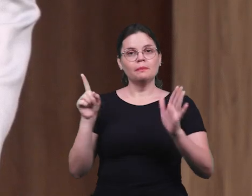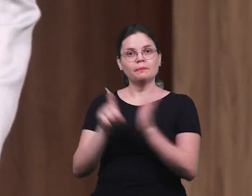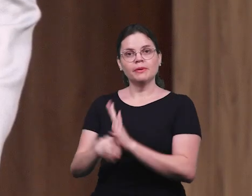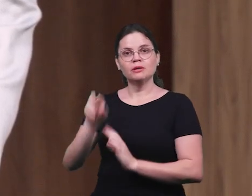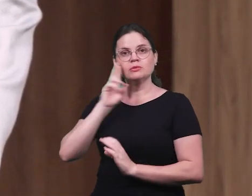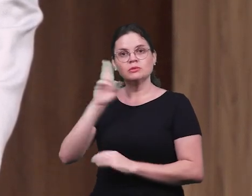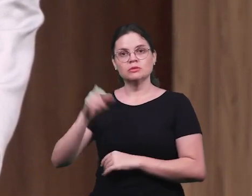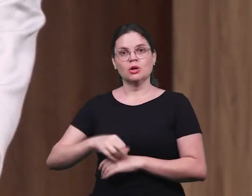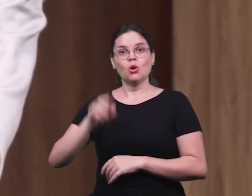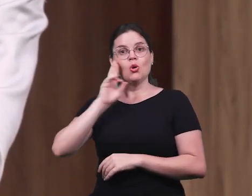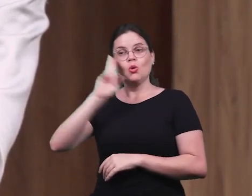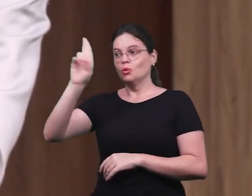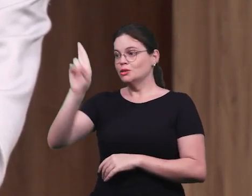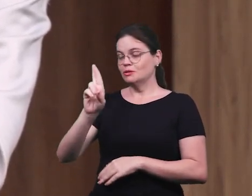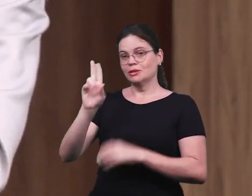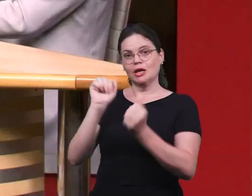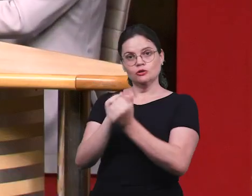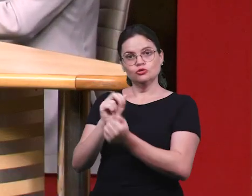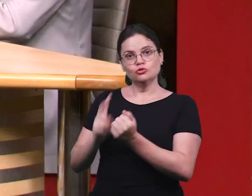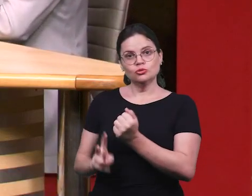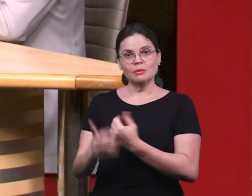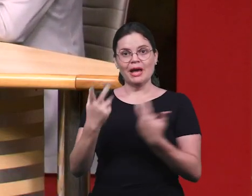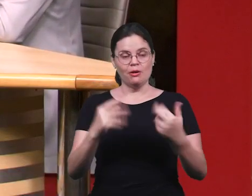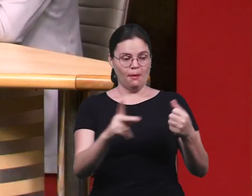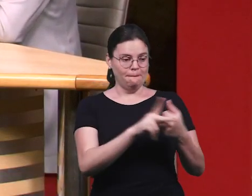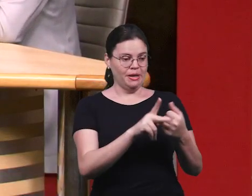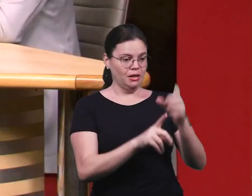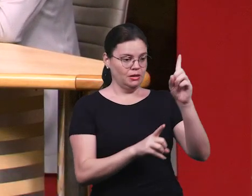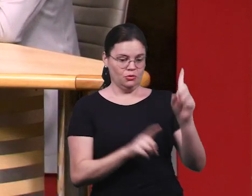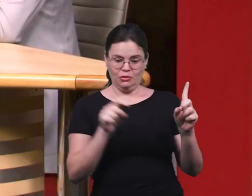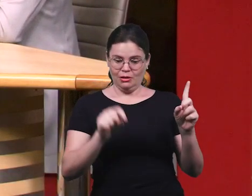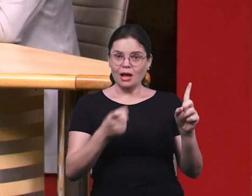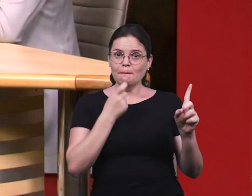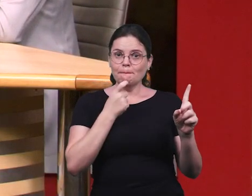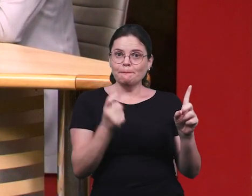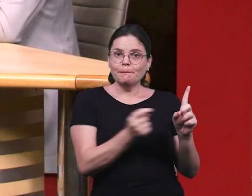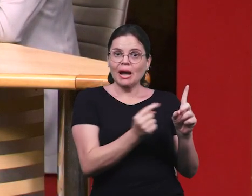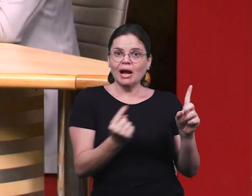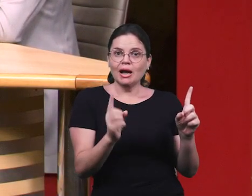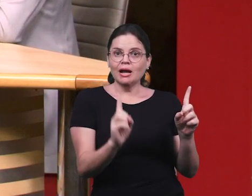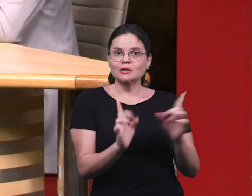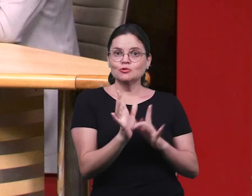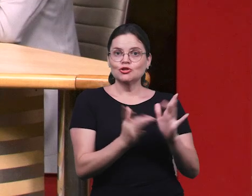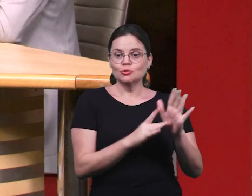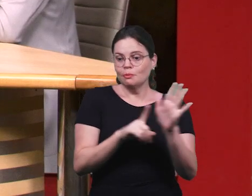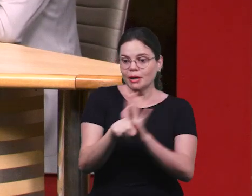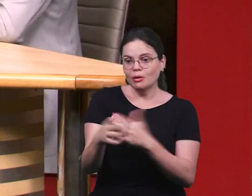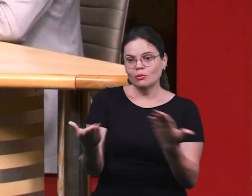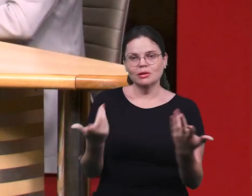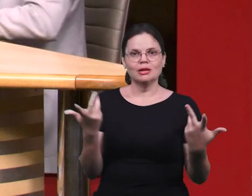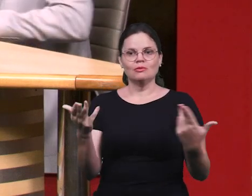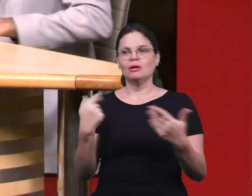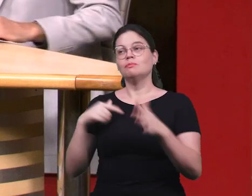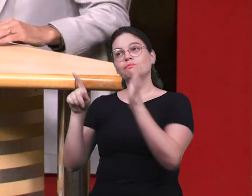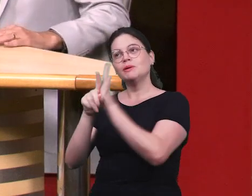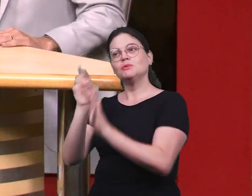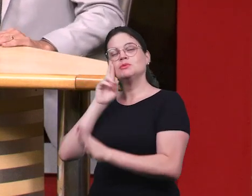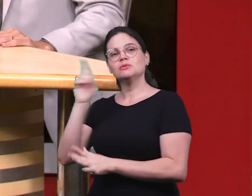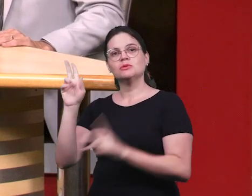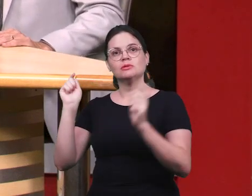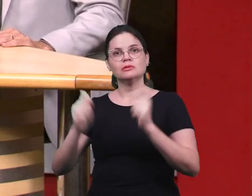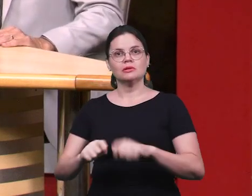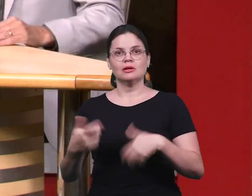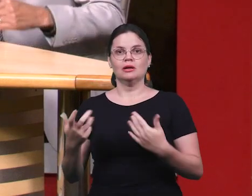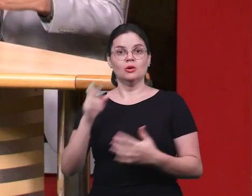o Senhor de todos que o invocam. Glória a Deus, Olha, verdade. eu não pago porque eu sou filho do rei. Sim, Eu estou isento. Aí ele não